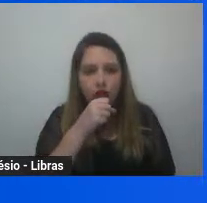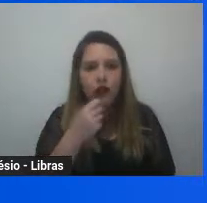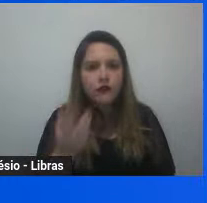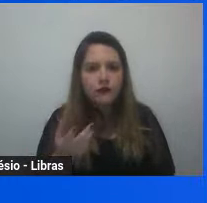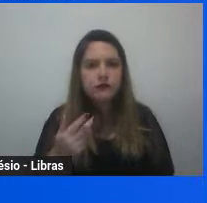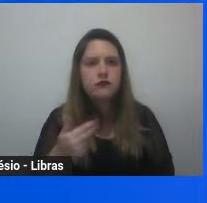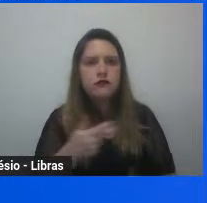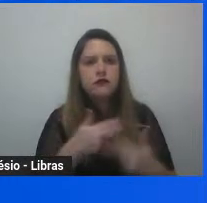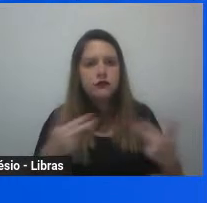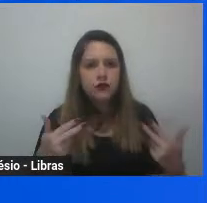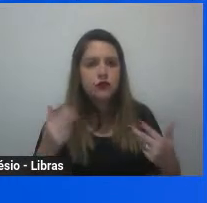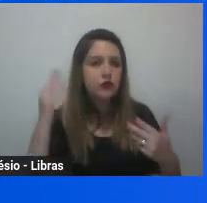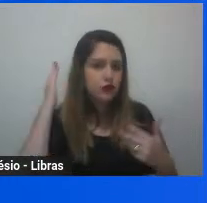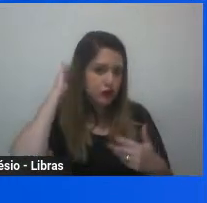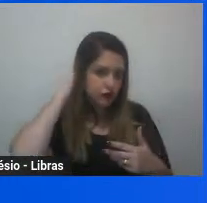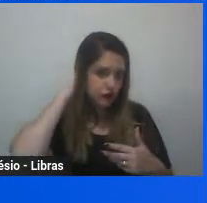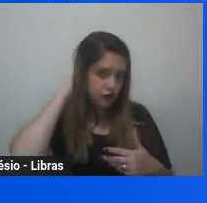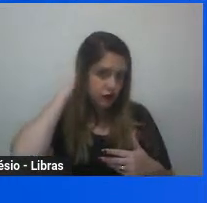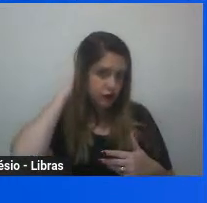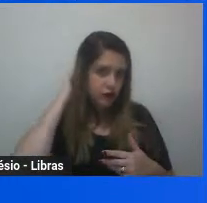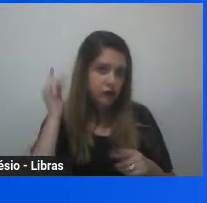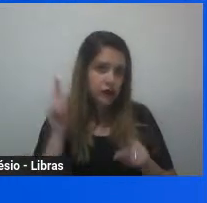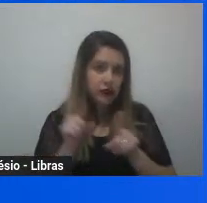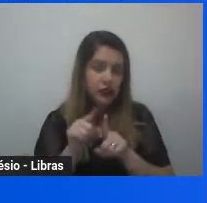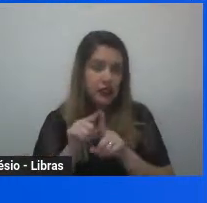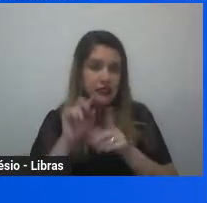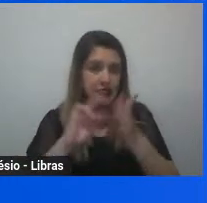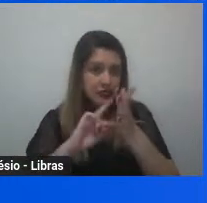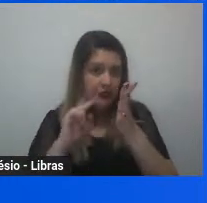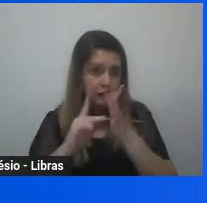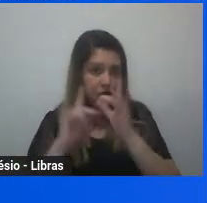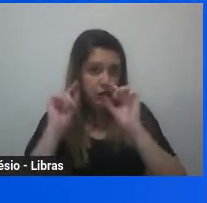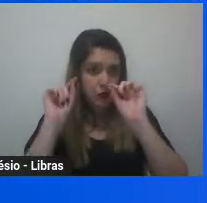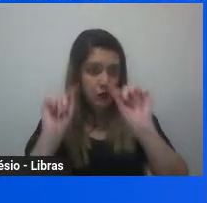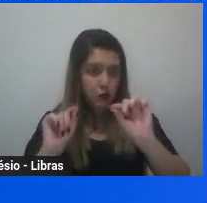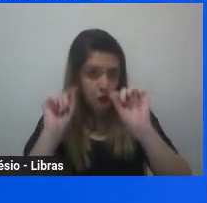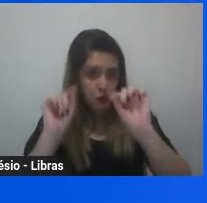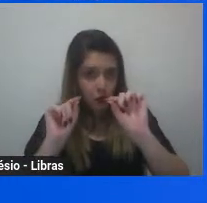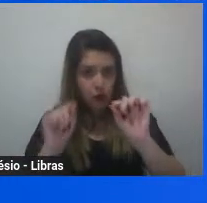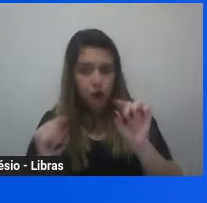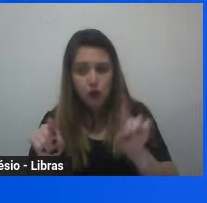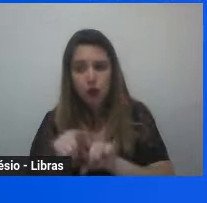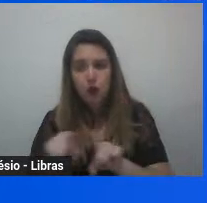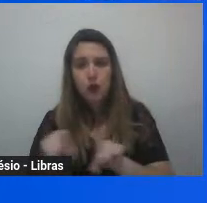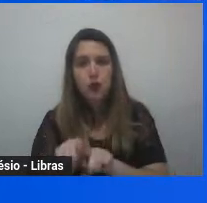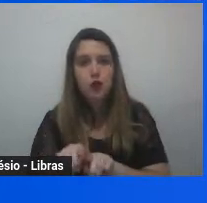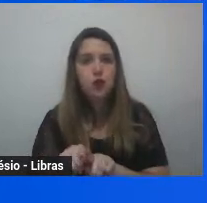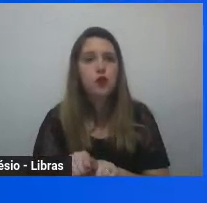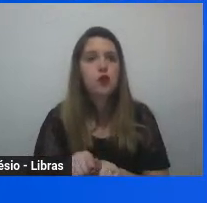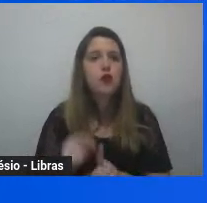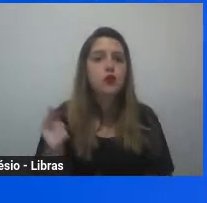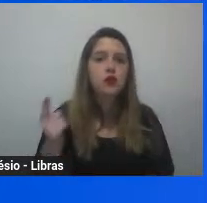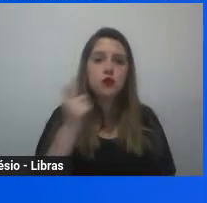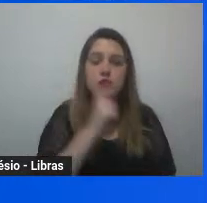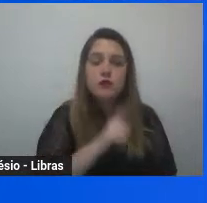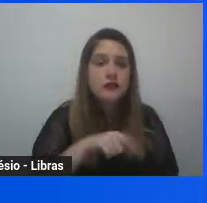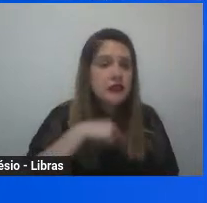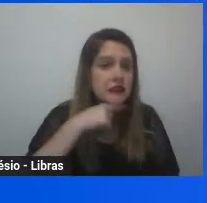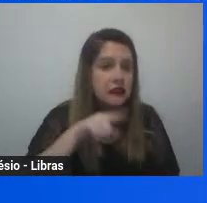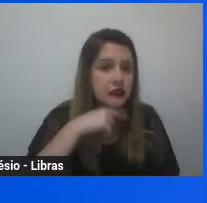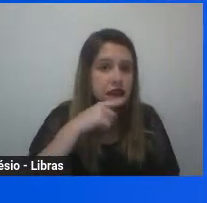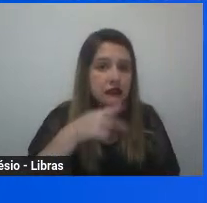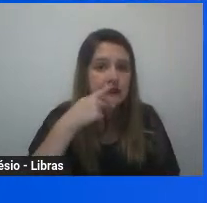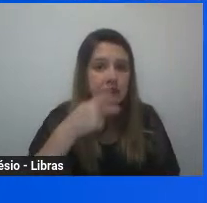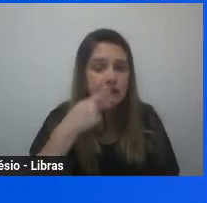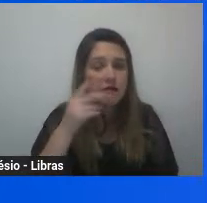no pescoço. Significa que ele não respira, que ele não consegue tossir, que ele não consegue falar e está